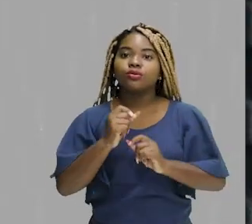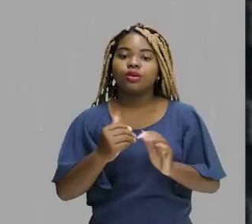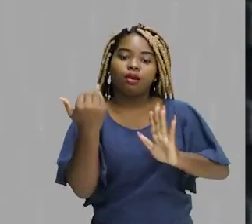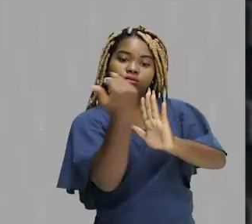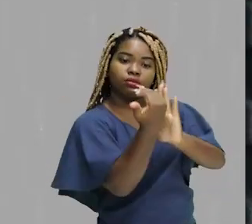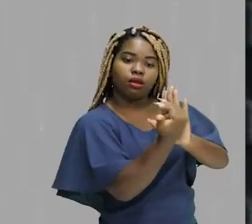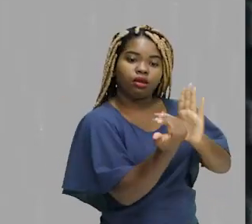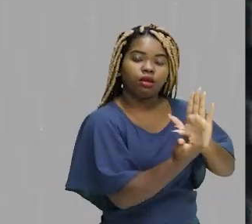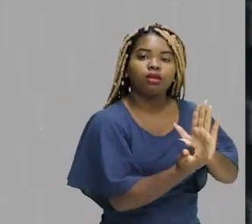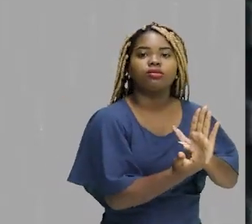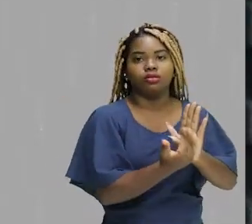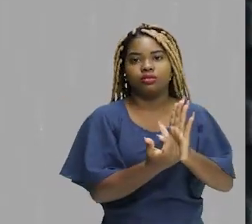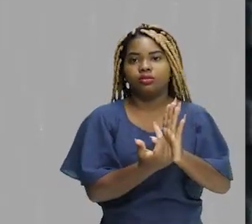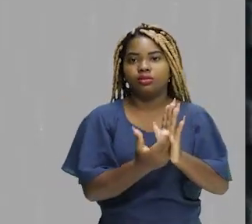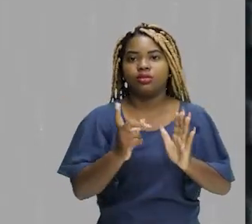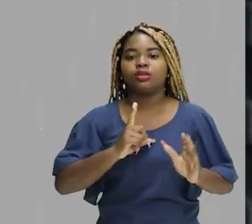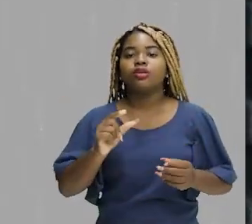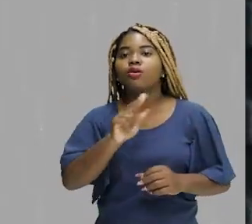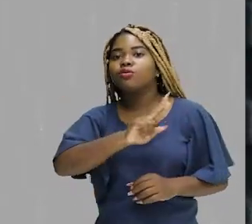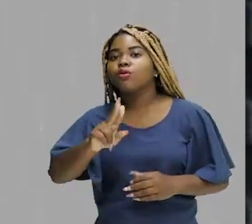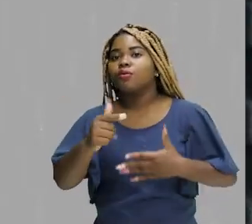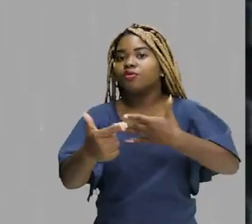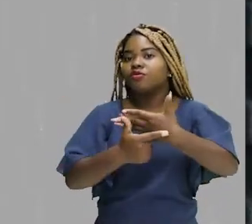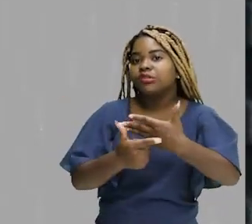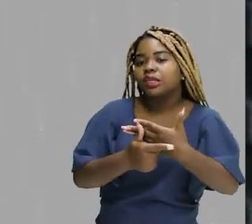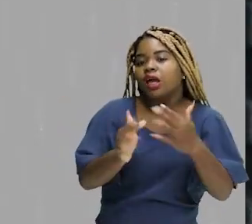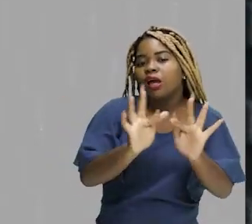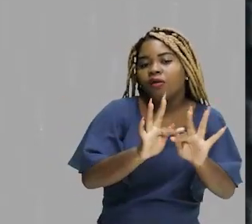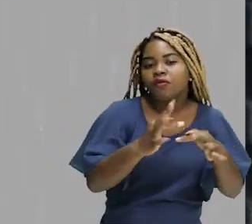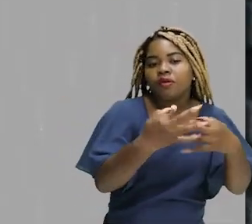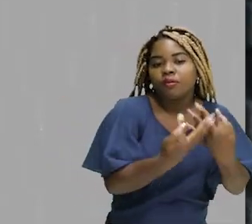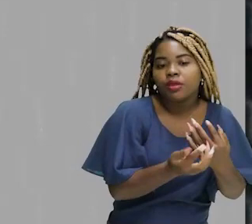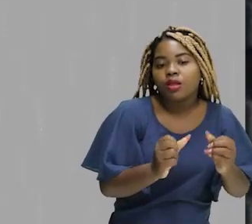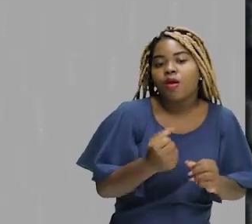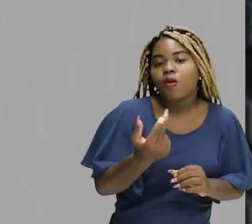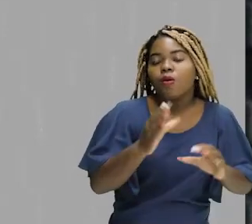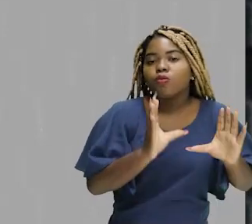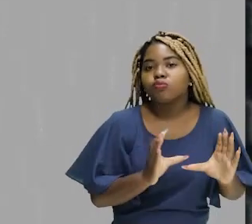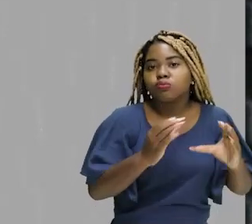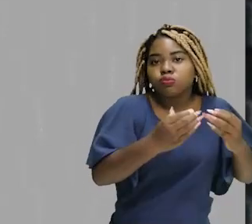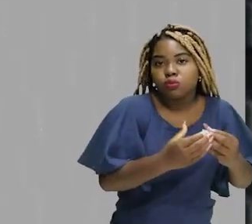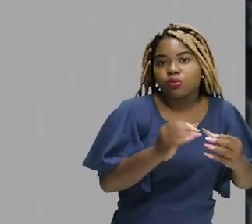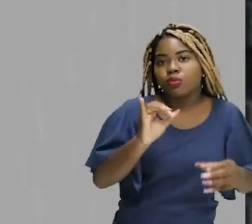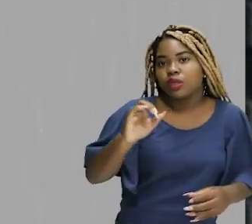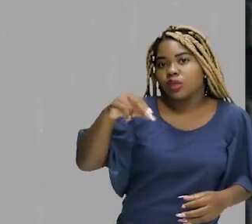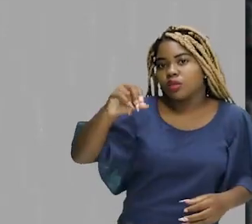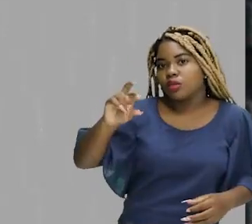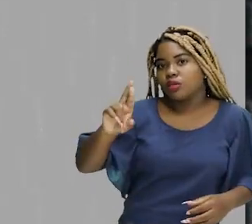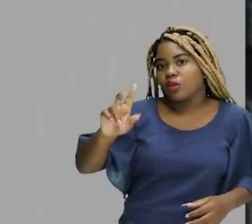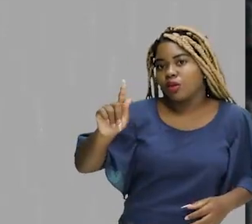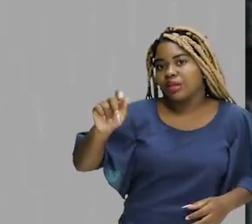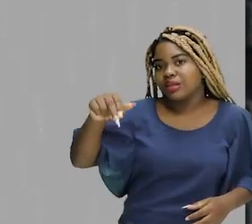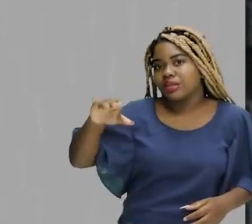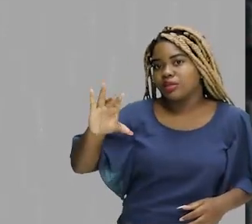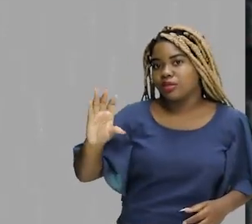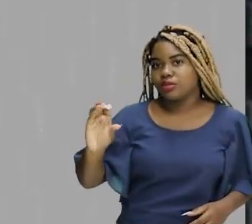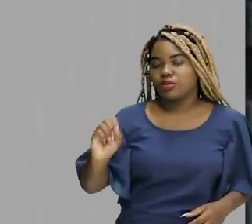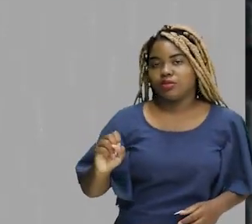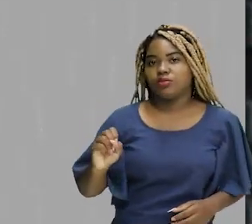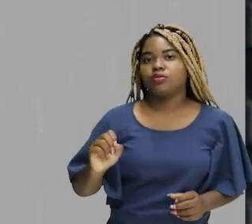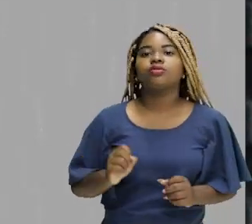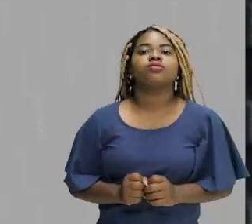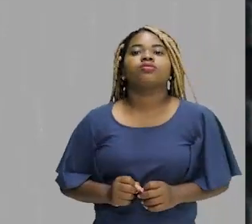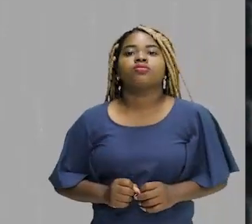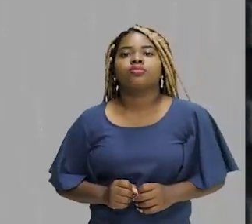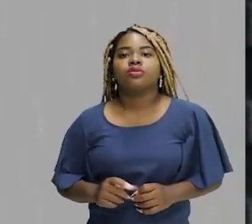chamamos de funções. Funções, famílias ou grupos inorgânicos. São, basicamente,